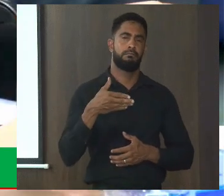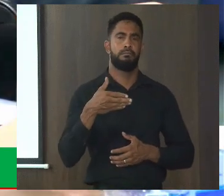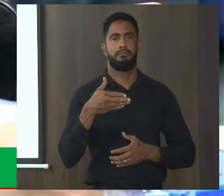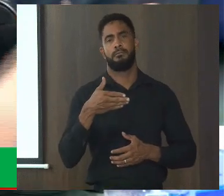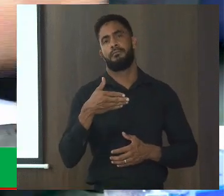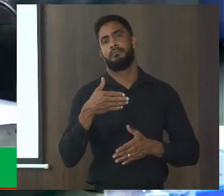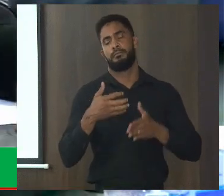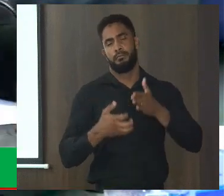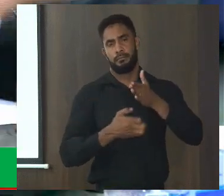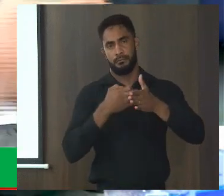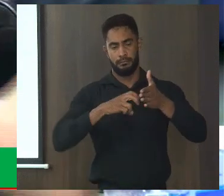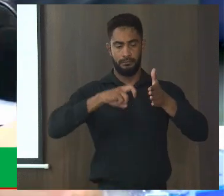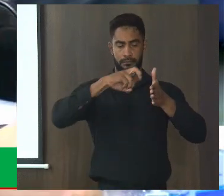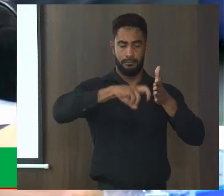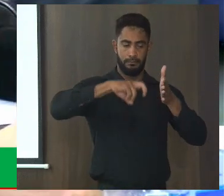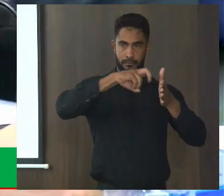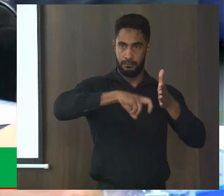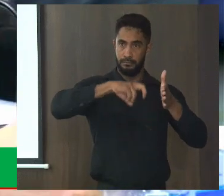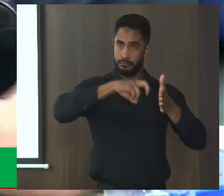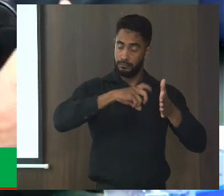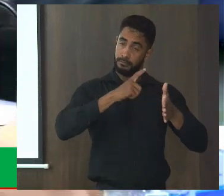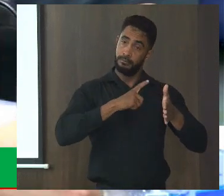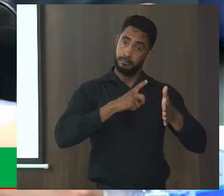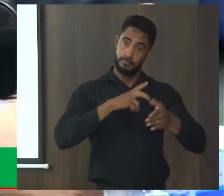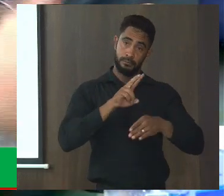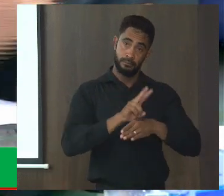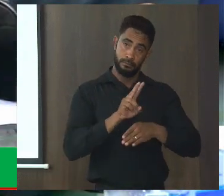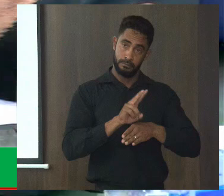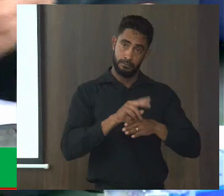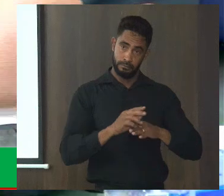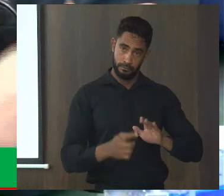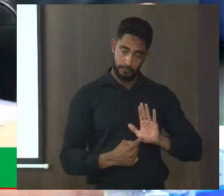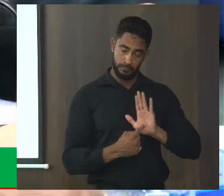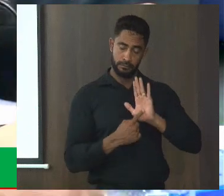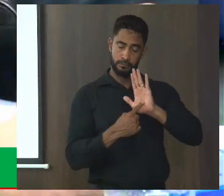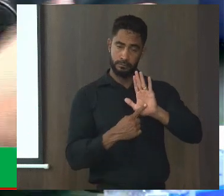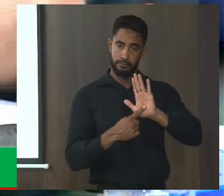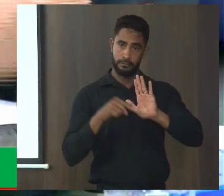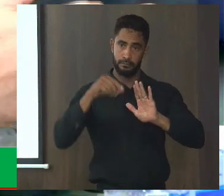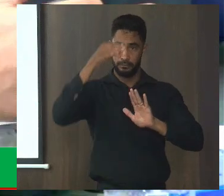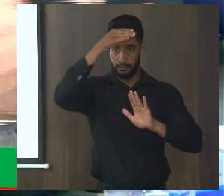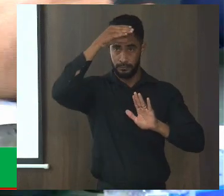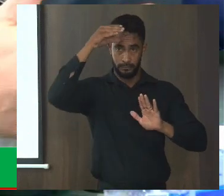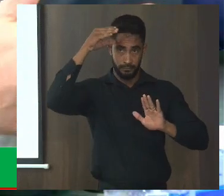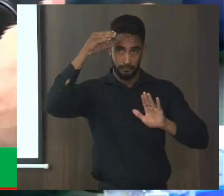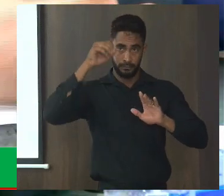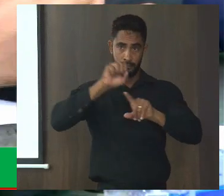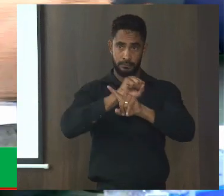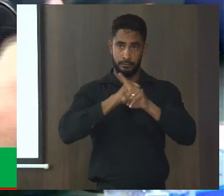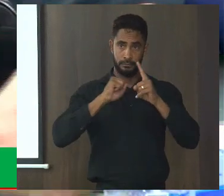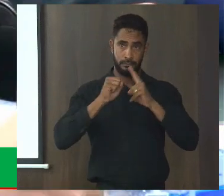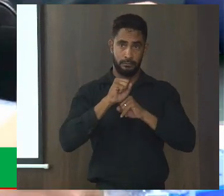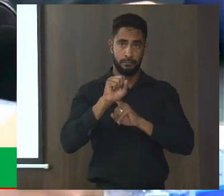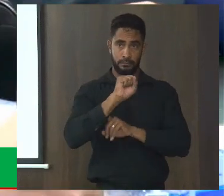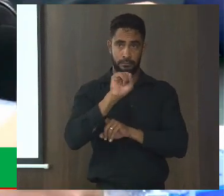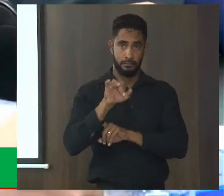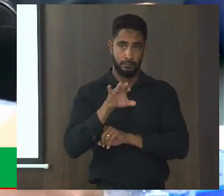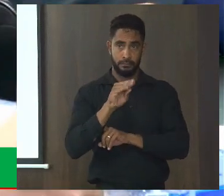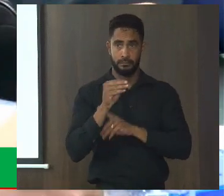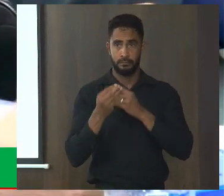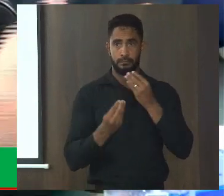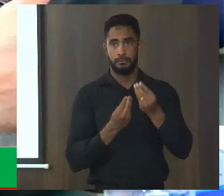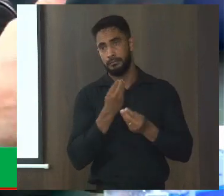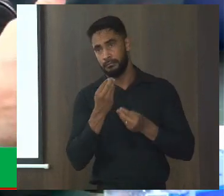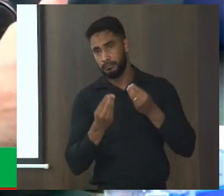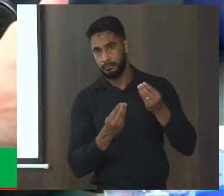lá na mineradora e tem o zelo de vir apresentar para essa casa e para a sociedade araubense como que anda, né, aquela mineradora,